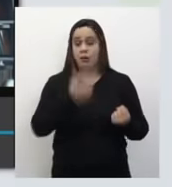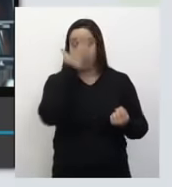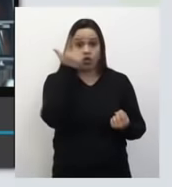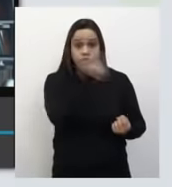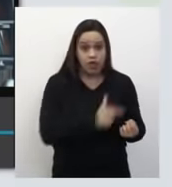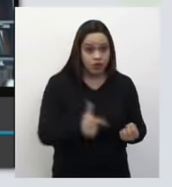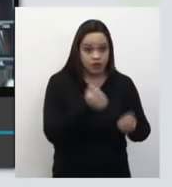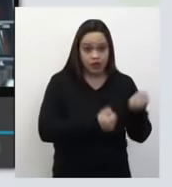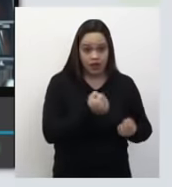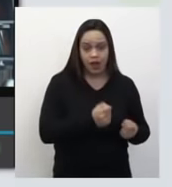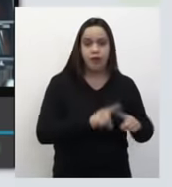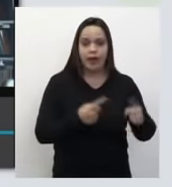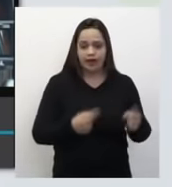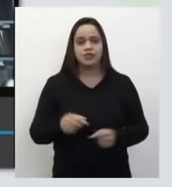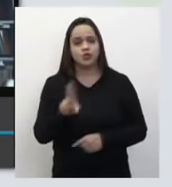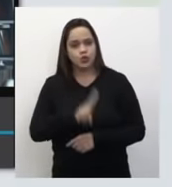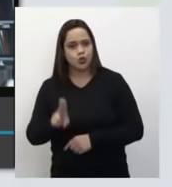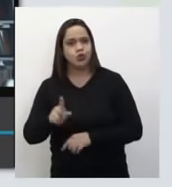de ônibus, né? Inevitavelmente.